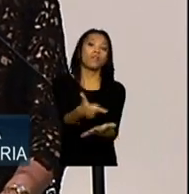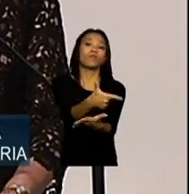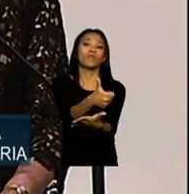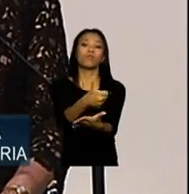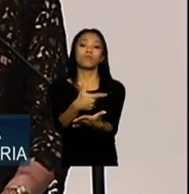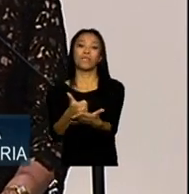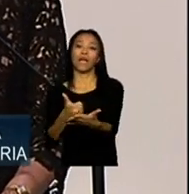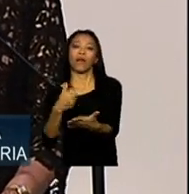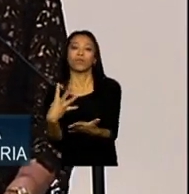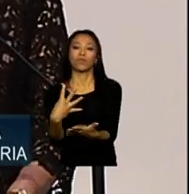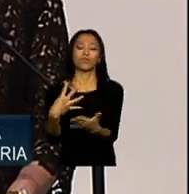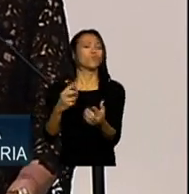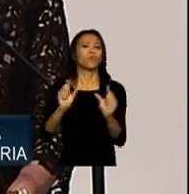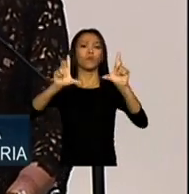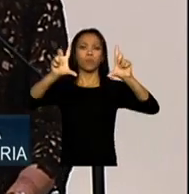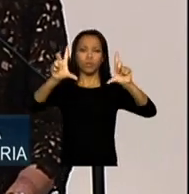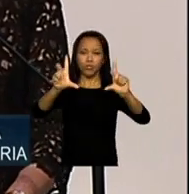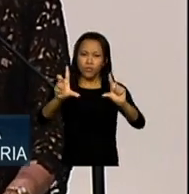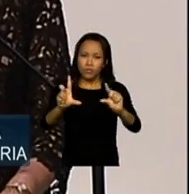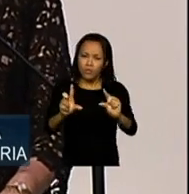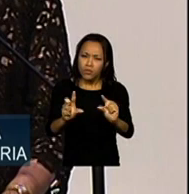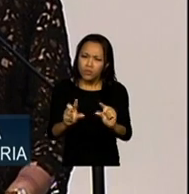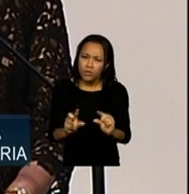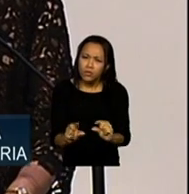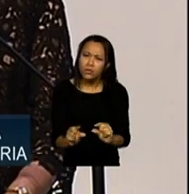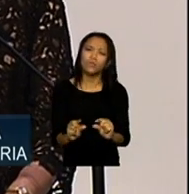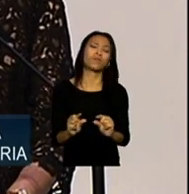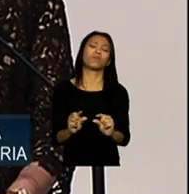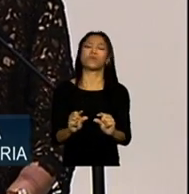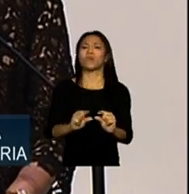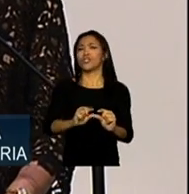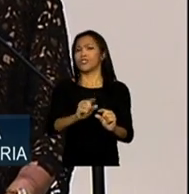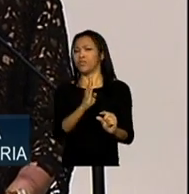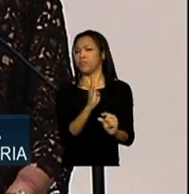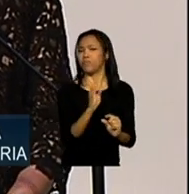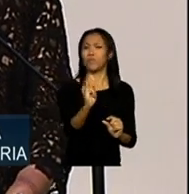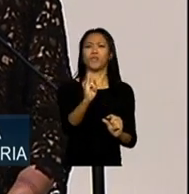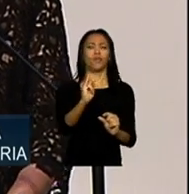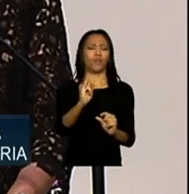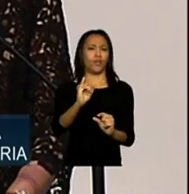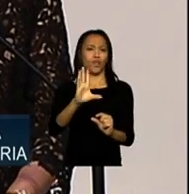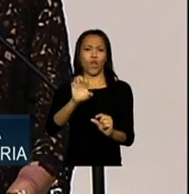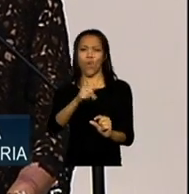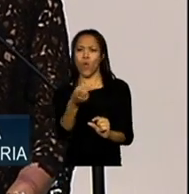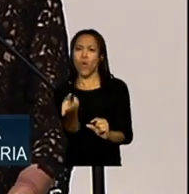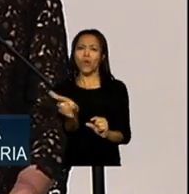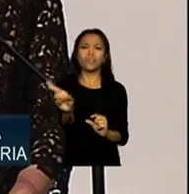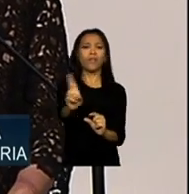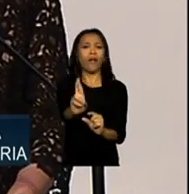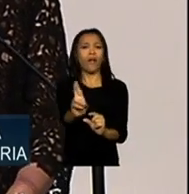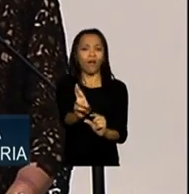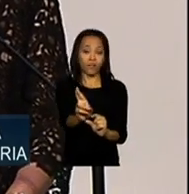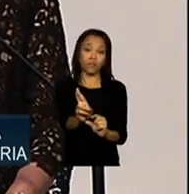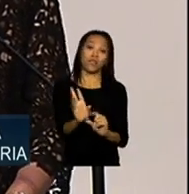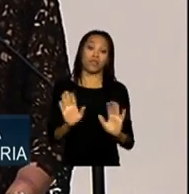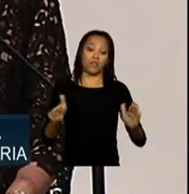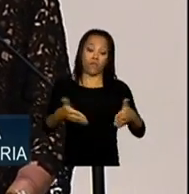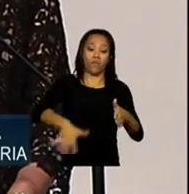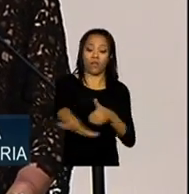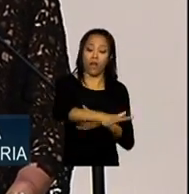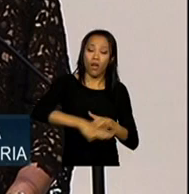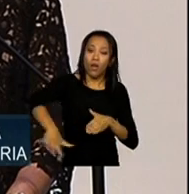em uma diminuição da ordem de dezenas de bilhões de reais no montante que o setor